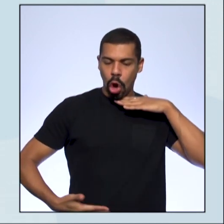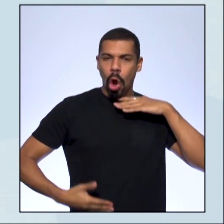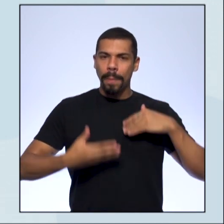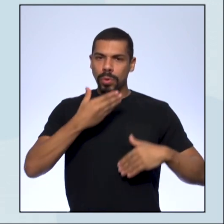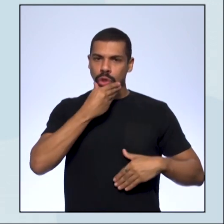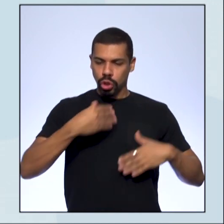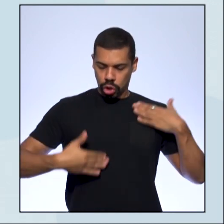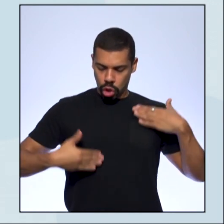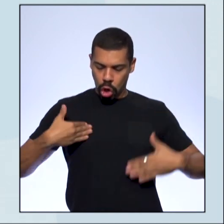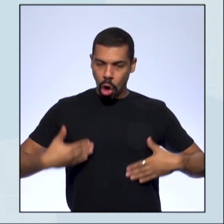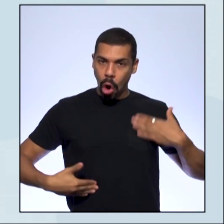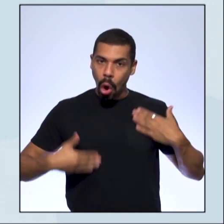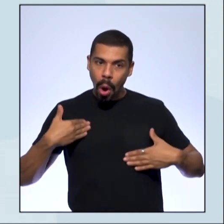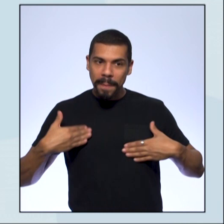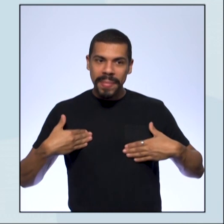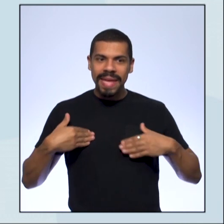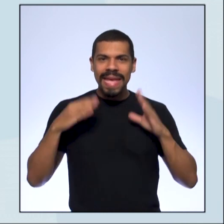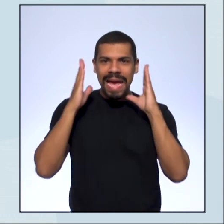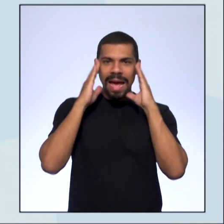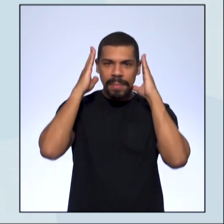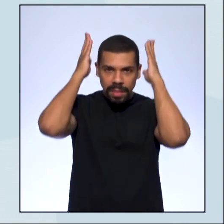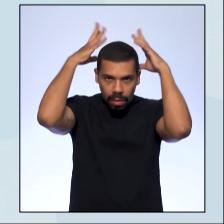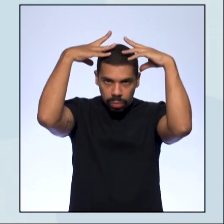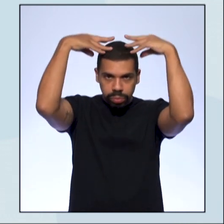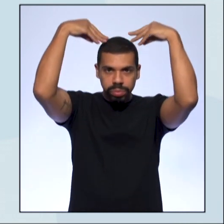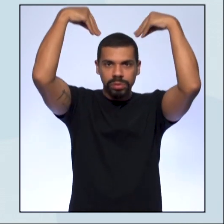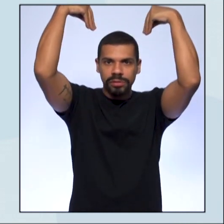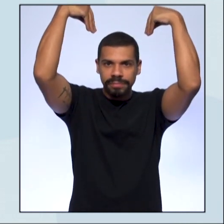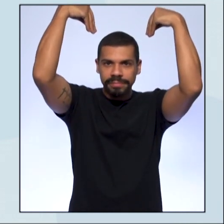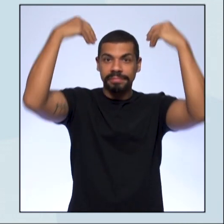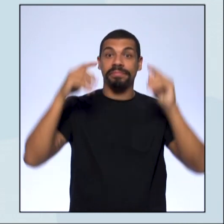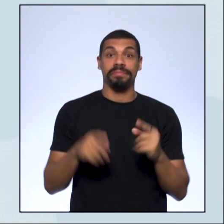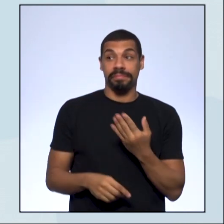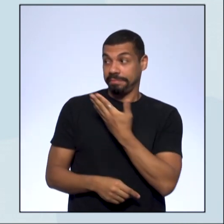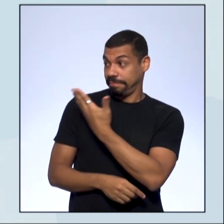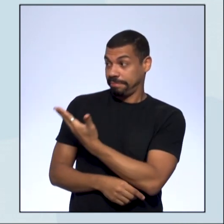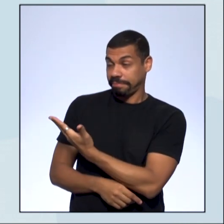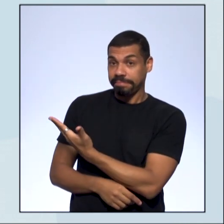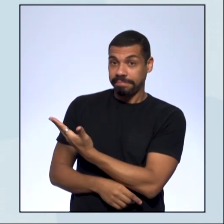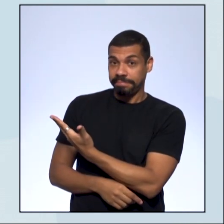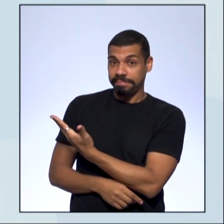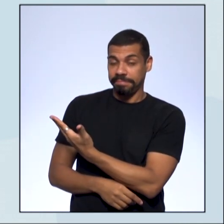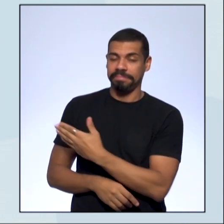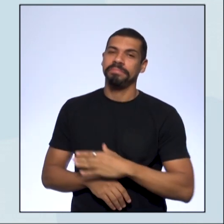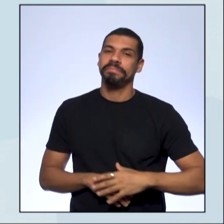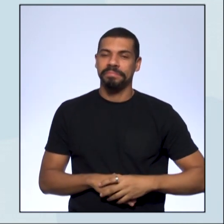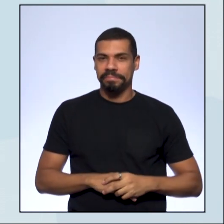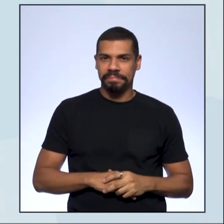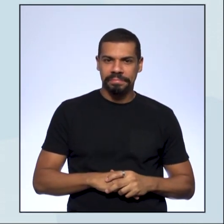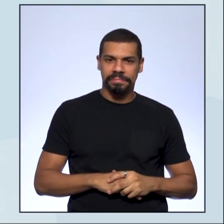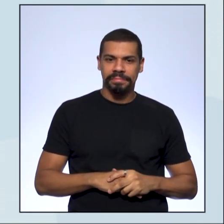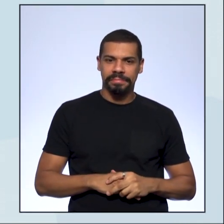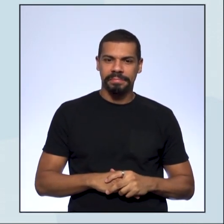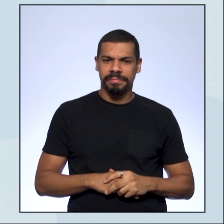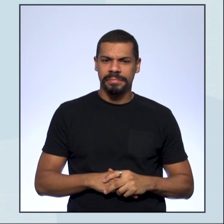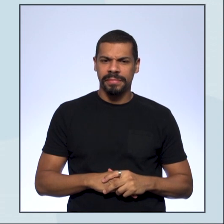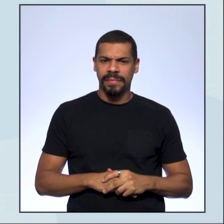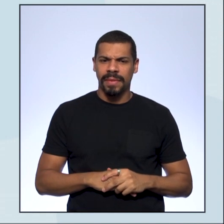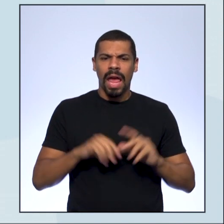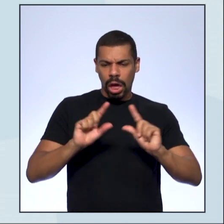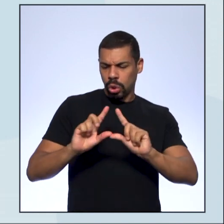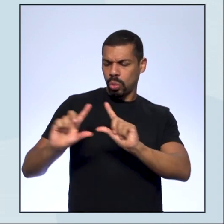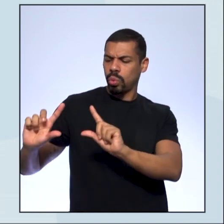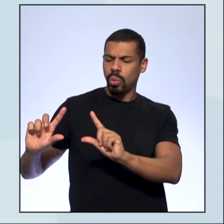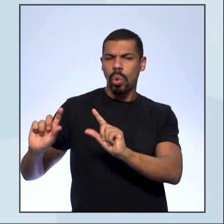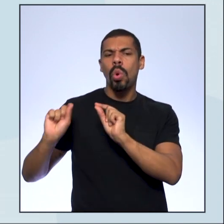dos mortos, ao contrário ali do Horus, que é o dos vivos, o Anubis é o dos mortos, tá? E ali no quadradinho, na pontinha, que vocês estão vendo,